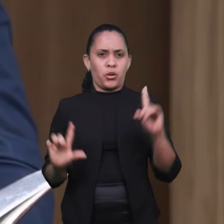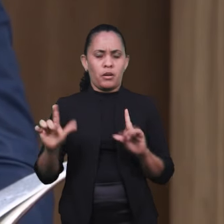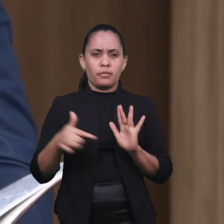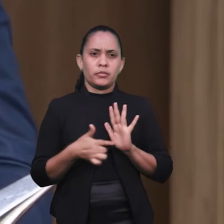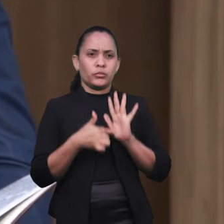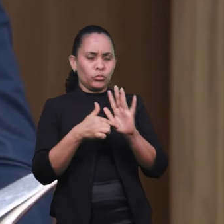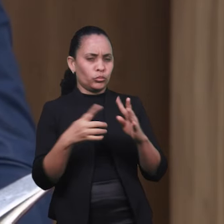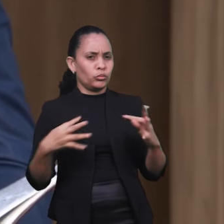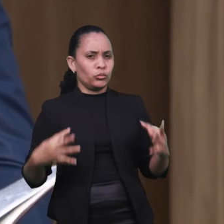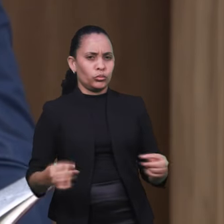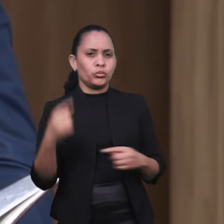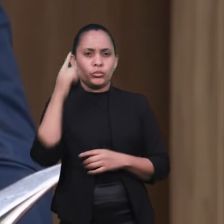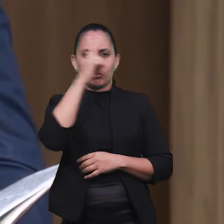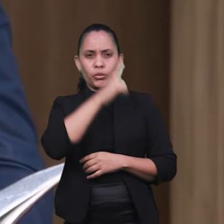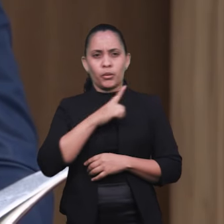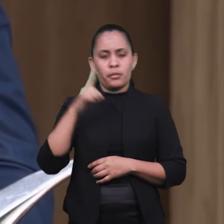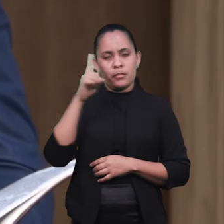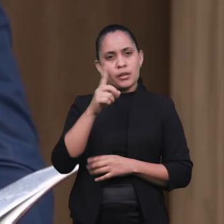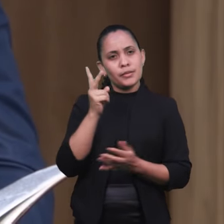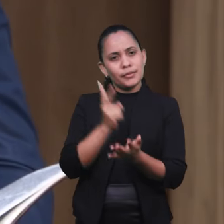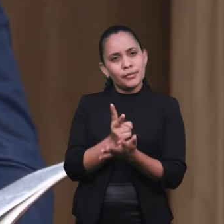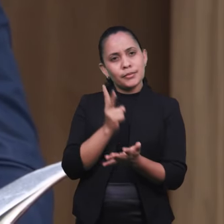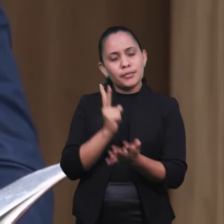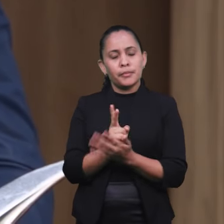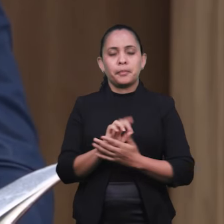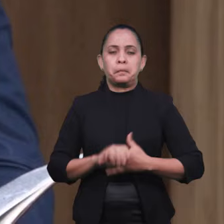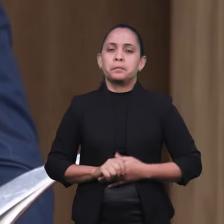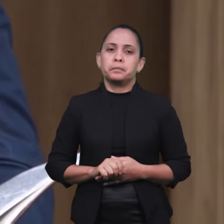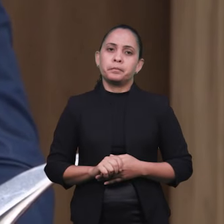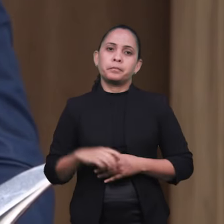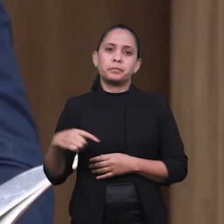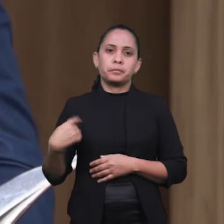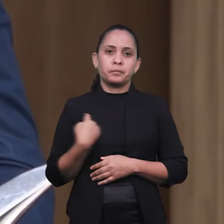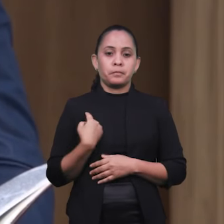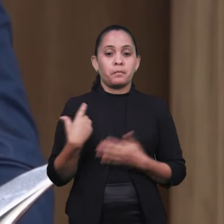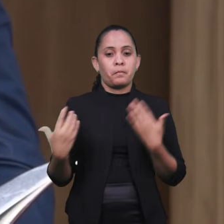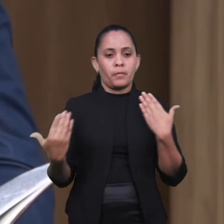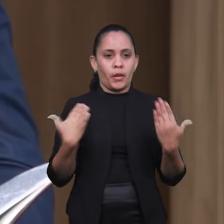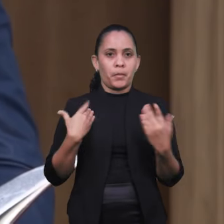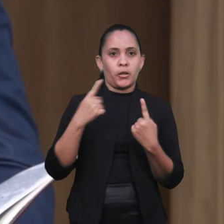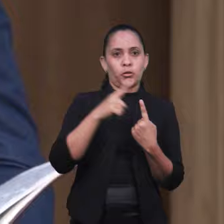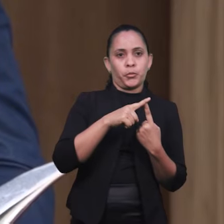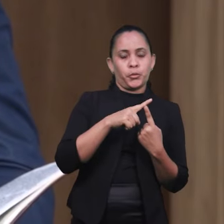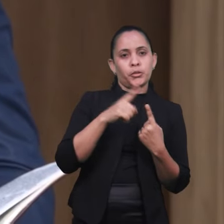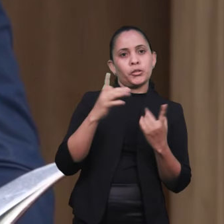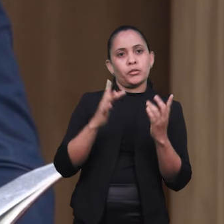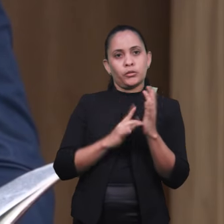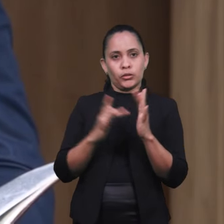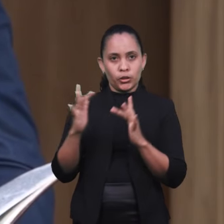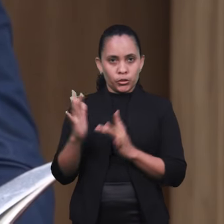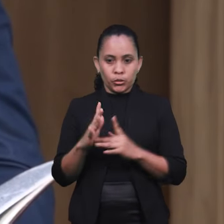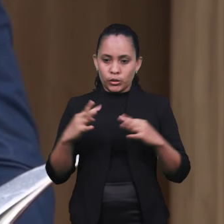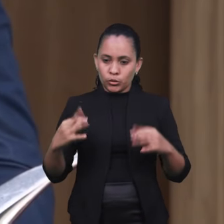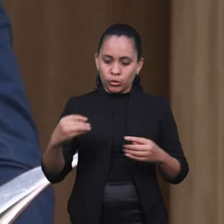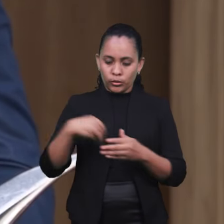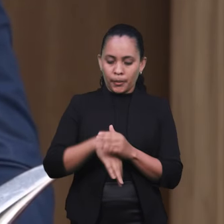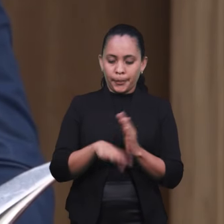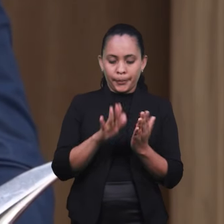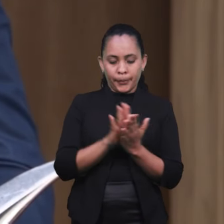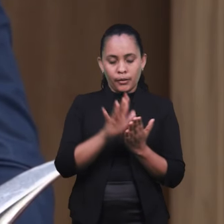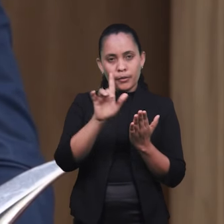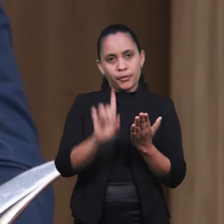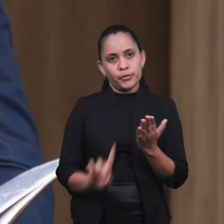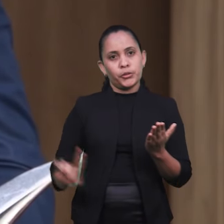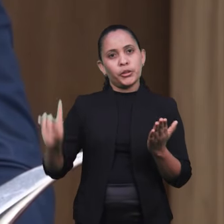que vai ao ar todos os domingos, onde nós estamos discorrendo sobre a tipologia, a figura de Jesus em toda